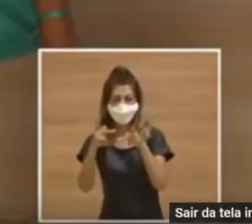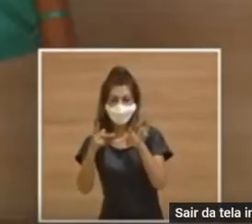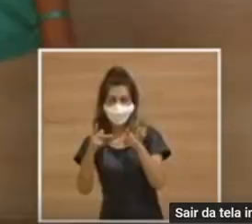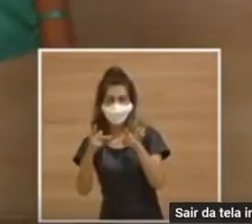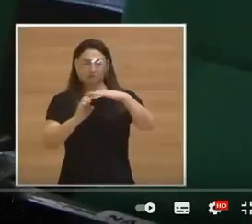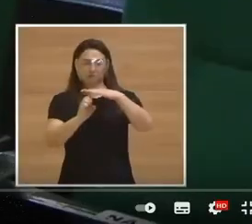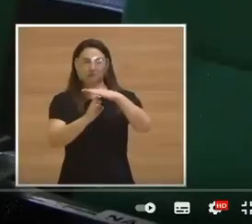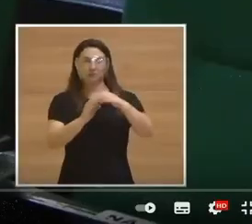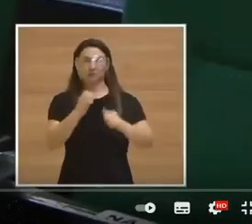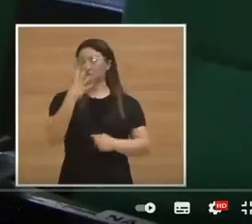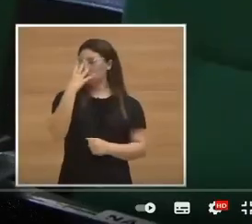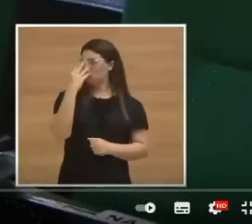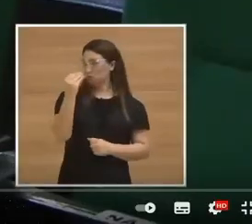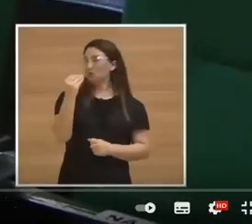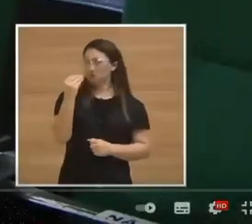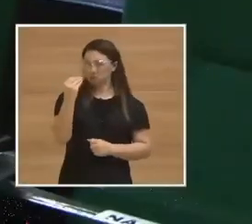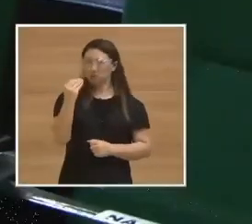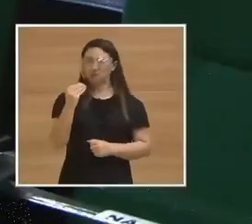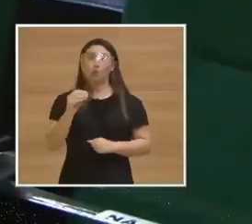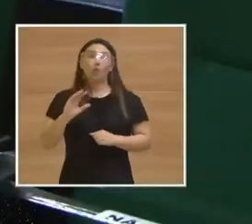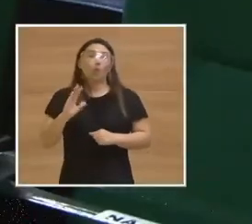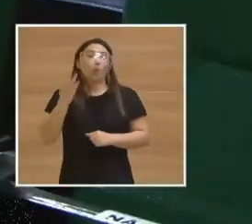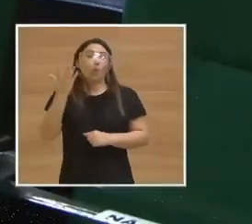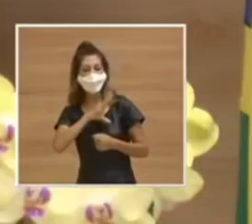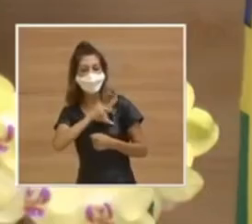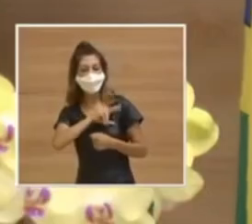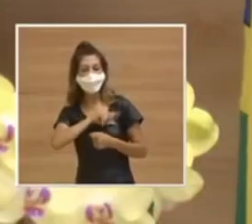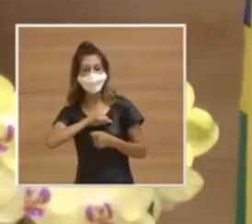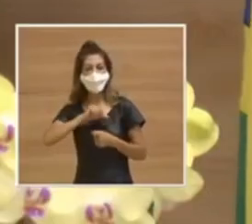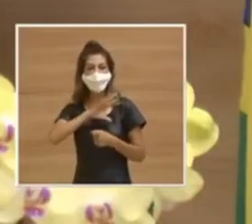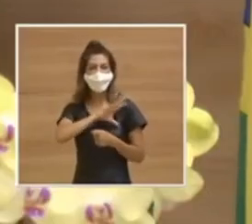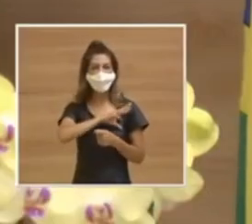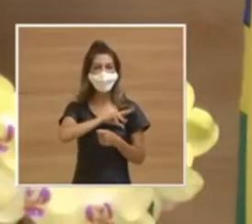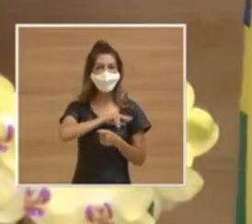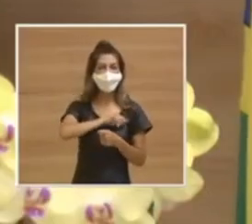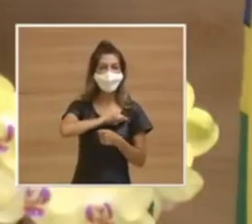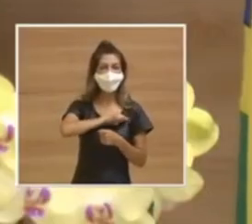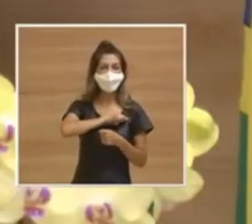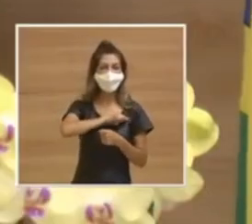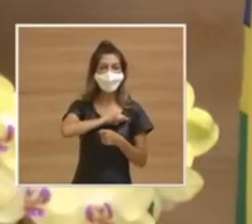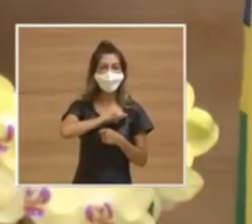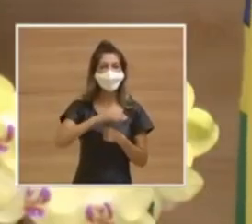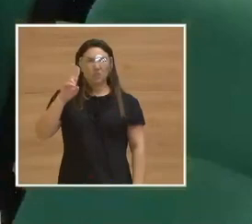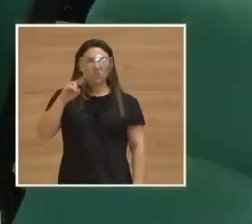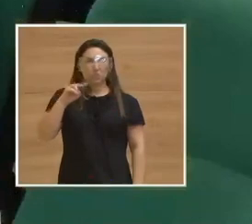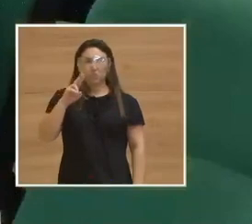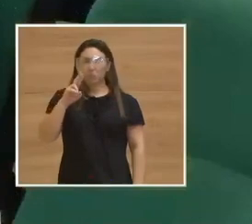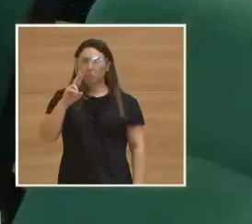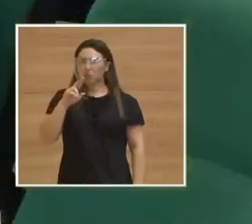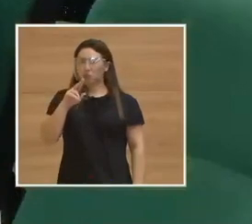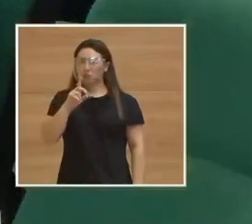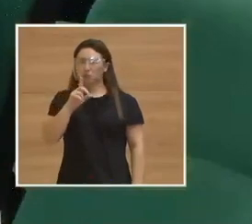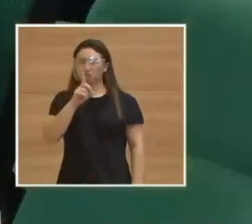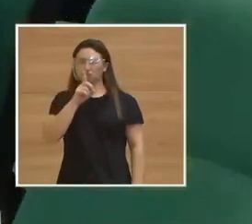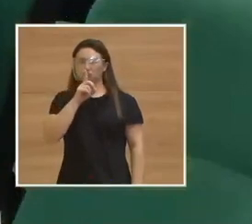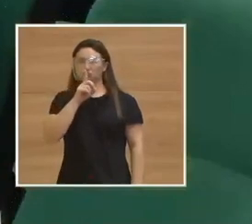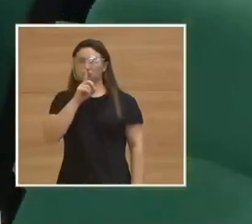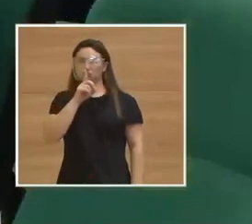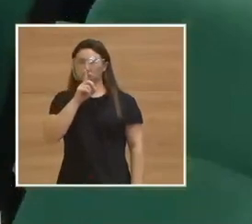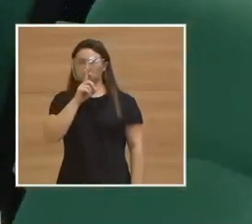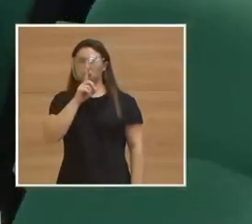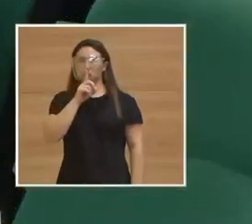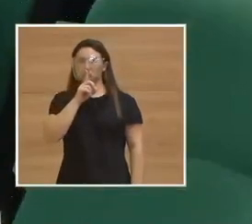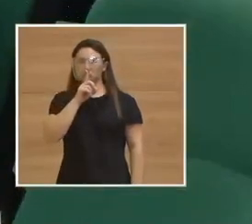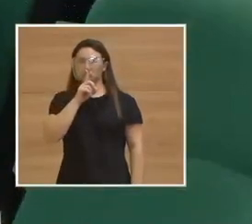amigos, familiares e autoridades, foi dado ênfase ao prêmio com estímulo para a participação das mulheres na